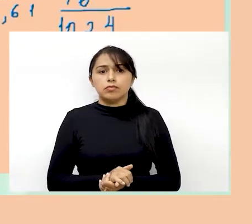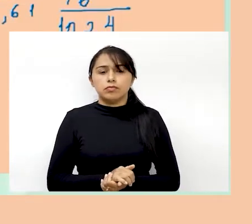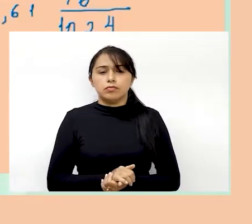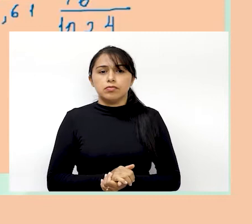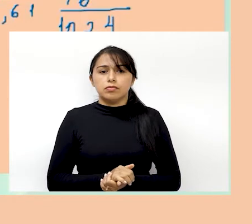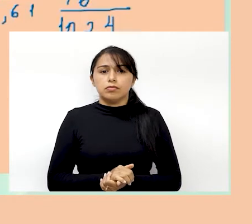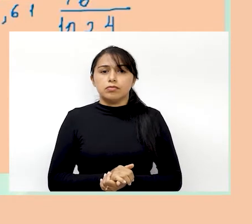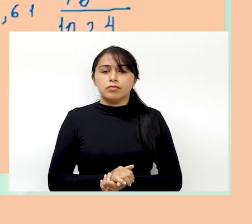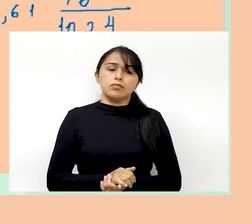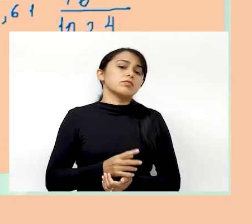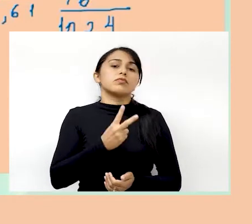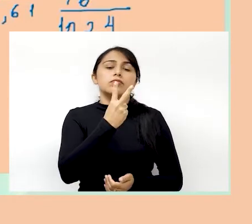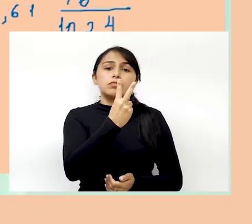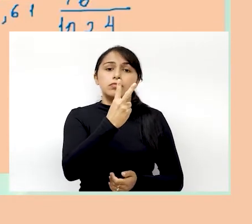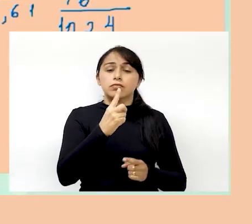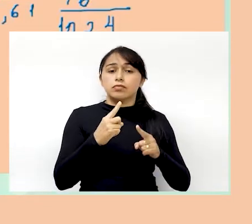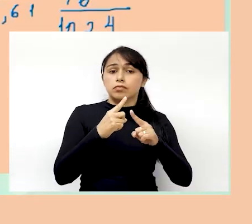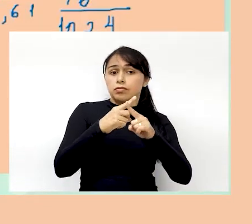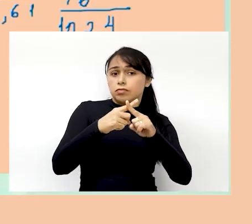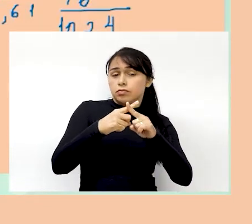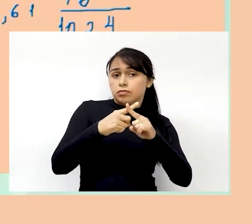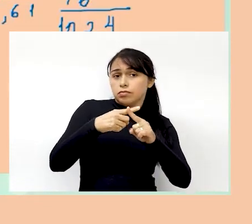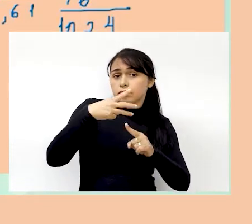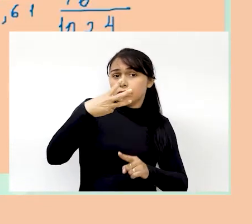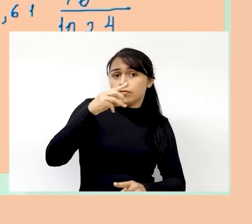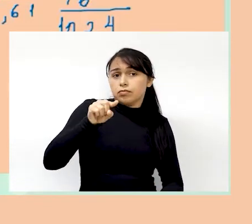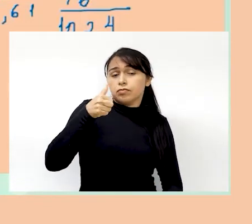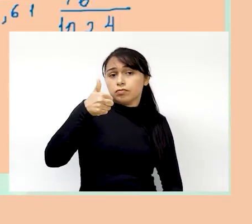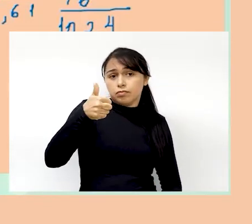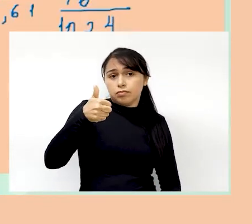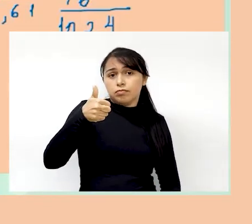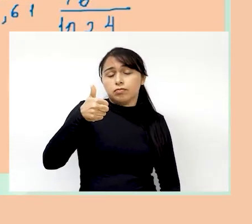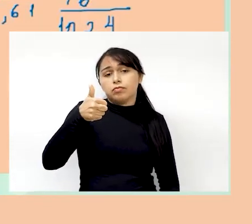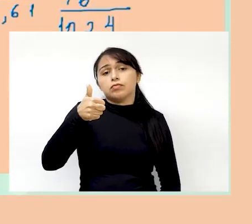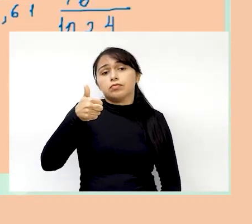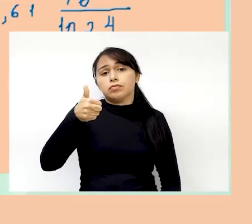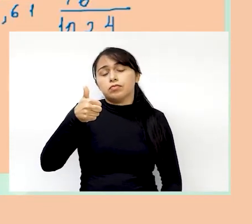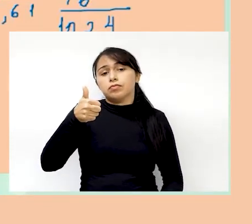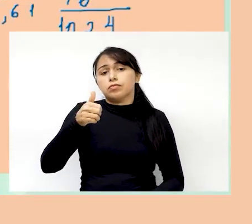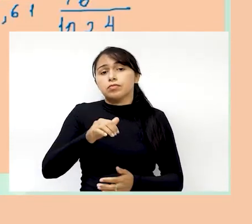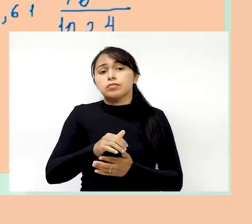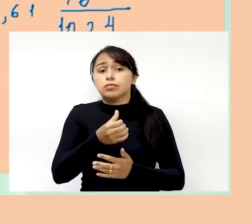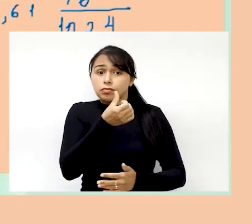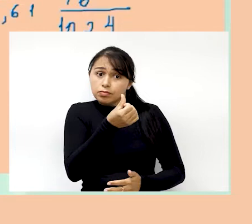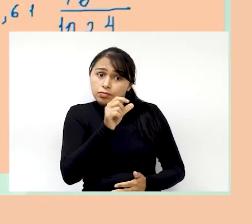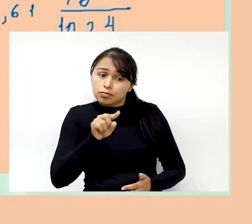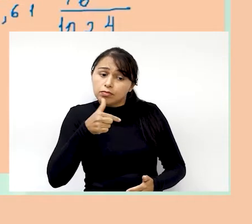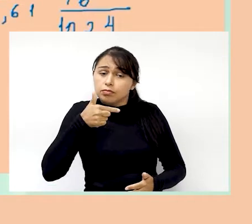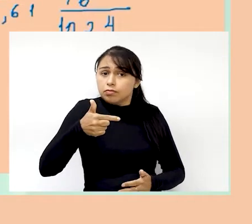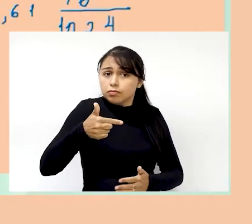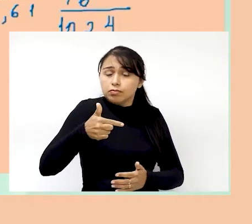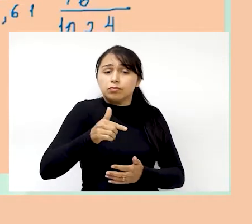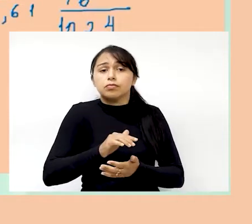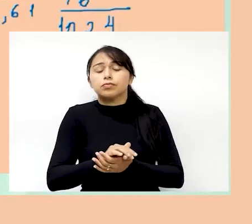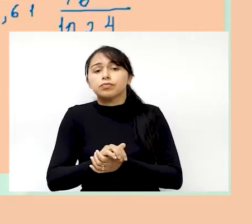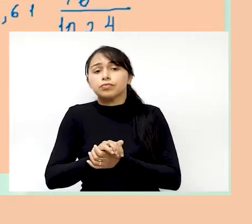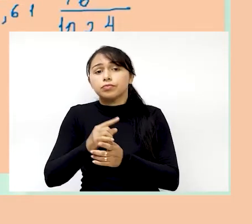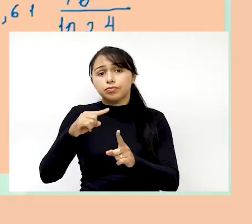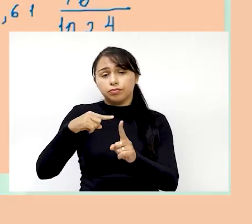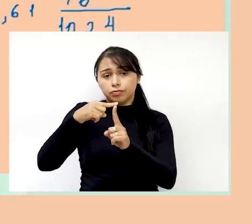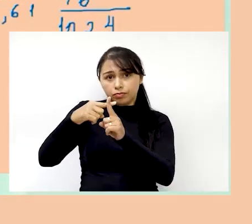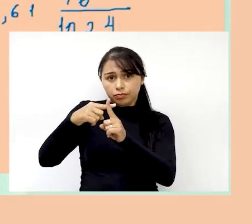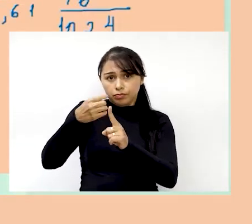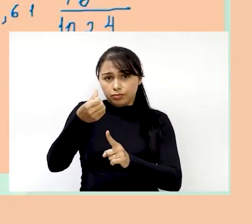Então aqui eu tenho 2 vezes 2 vezes 3,1, 6,2, mais